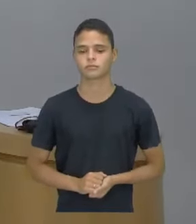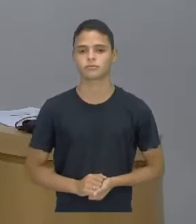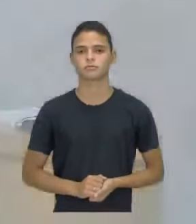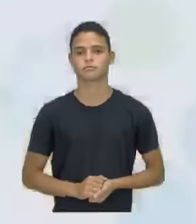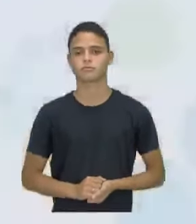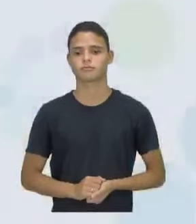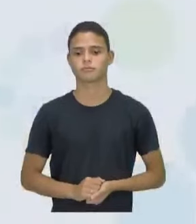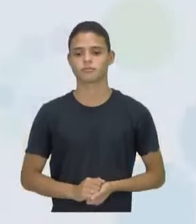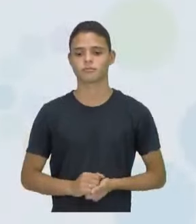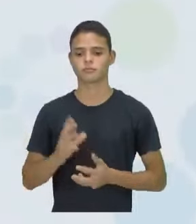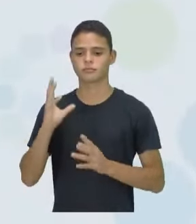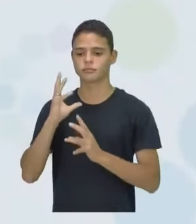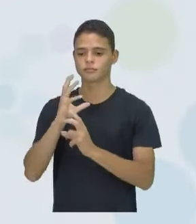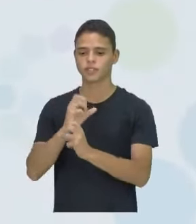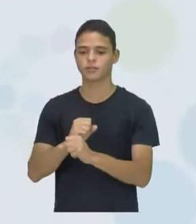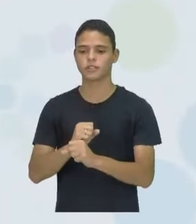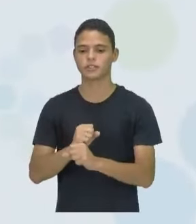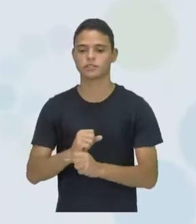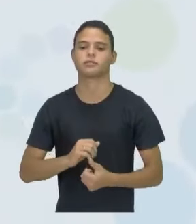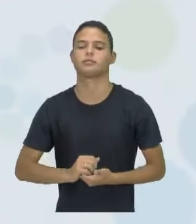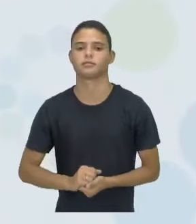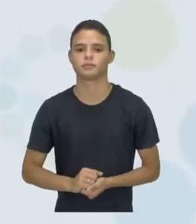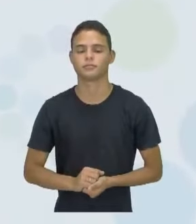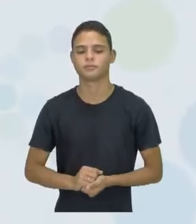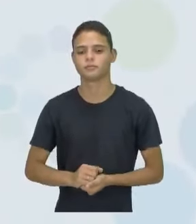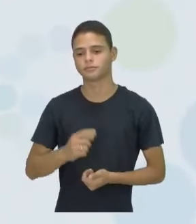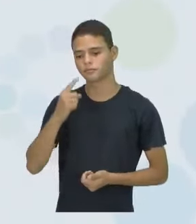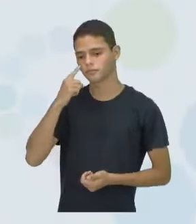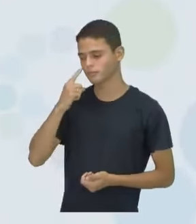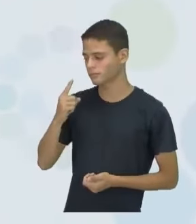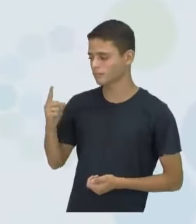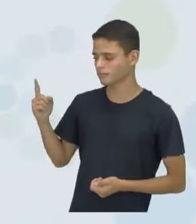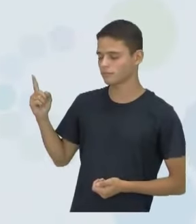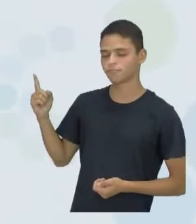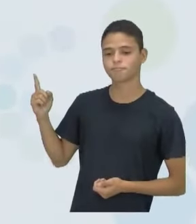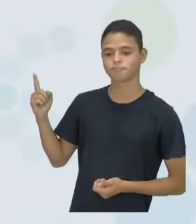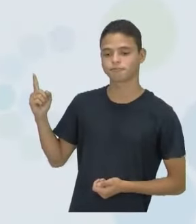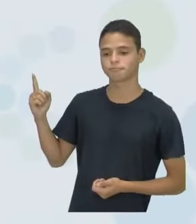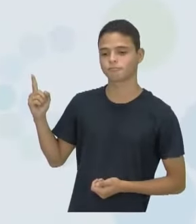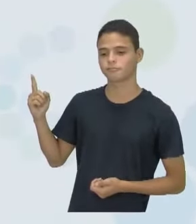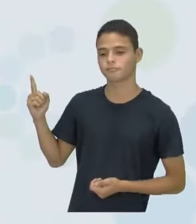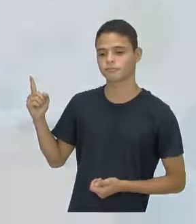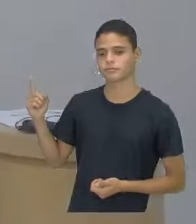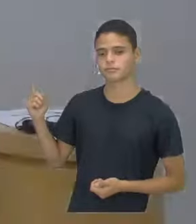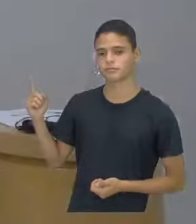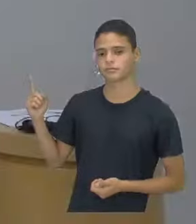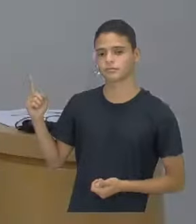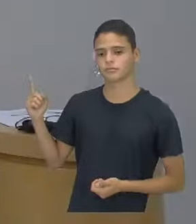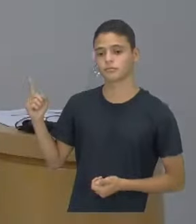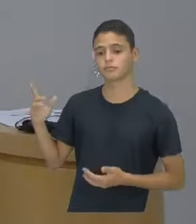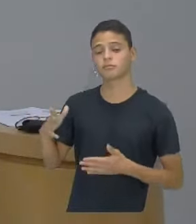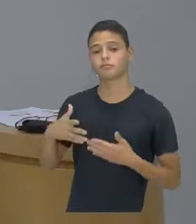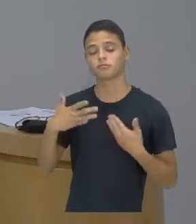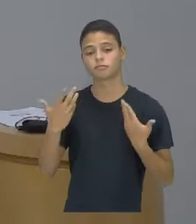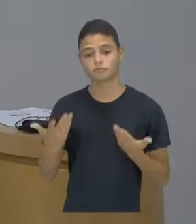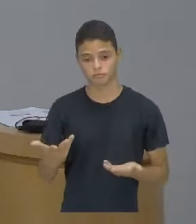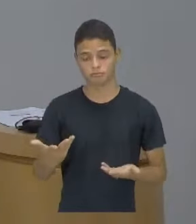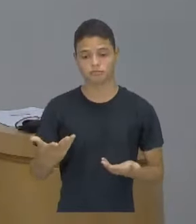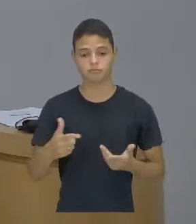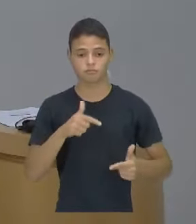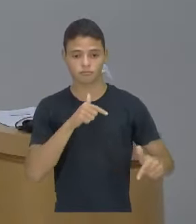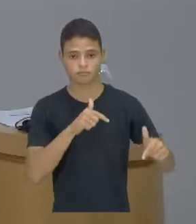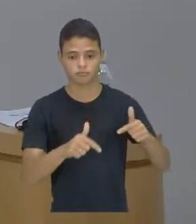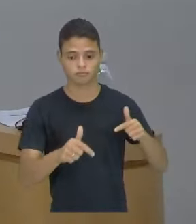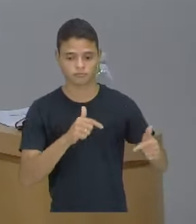class is on the screen. Está na tela para vocês. What's the job? Qual é o emprego? Qual é a